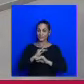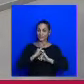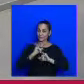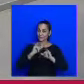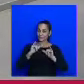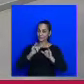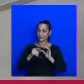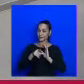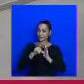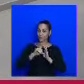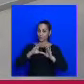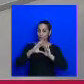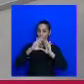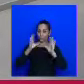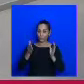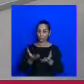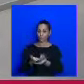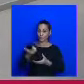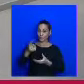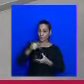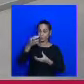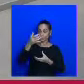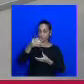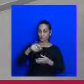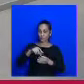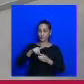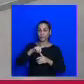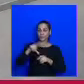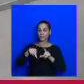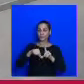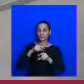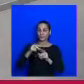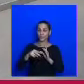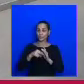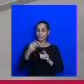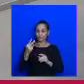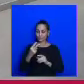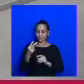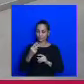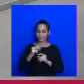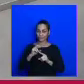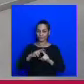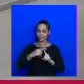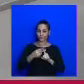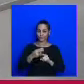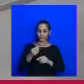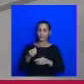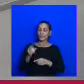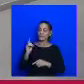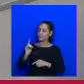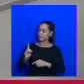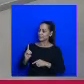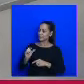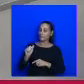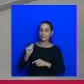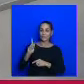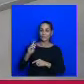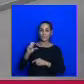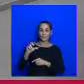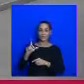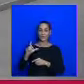conforme explicamos, o Globo agora será reabastecido para a realização do segundo sorteio. Gabriela, nossa garota da sorte, o